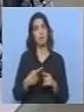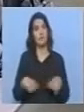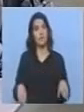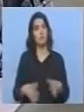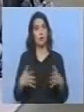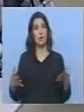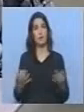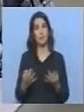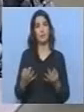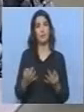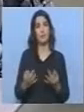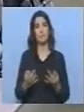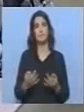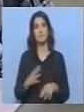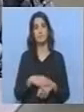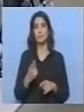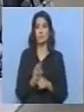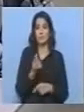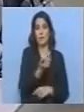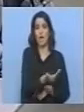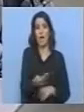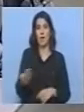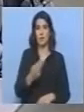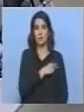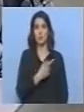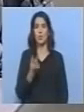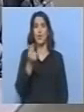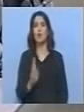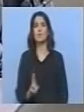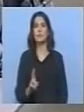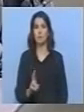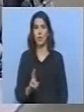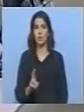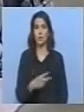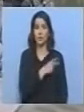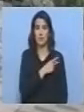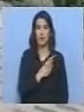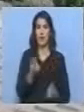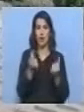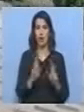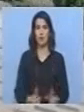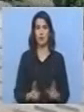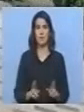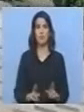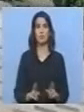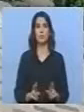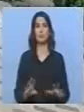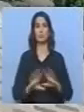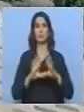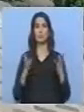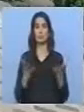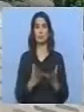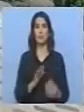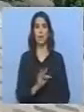de vista dos recursos financeiros que estão à disposição da universidade. Qual é o orçamento? O orçamento da universidade, o orçamento do conjunto da universidade